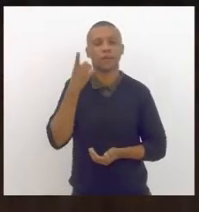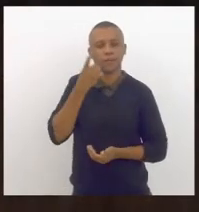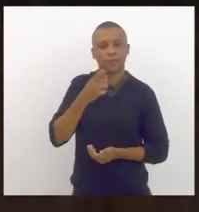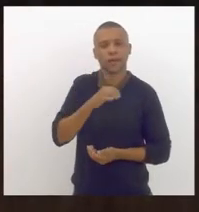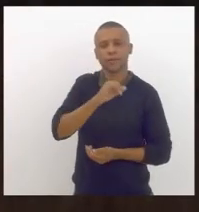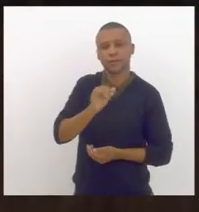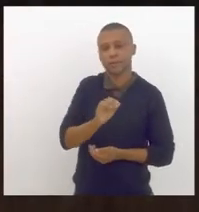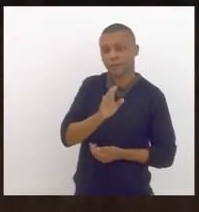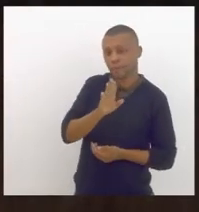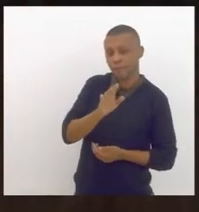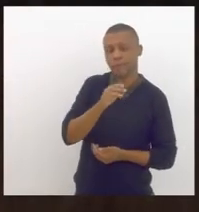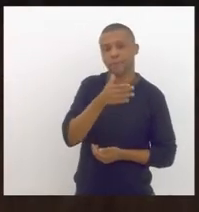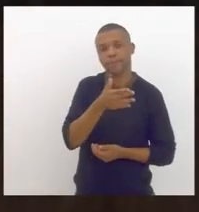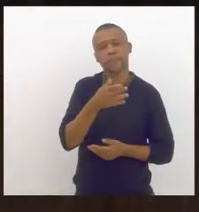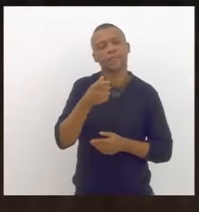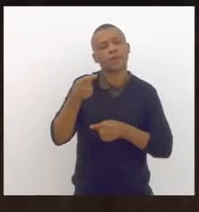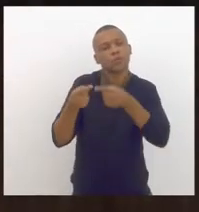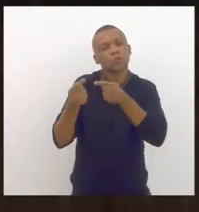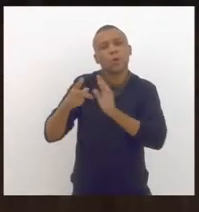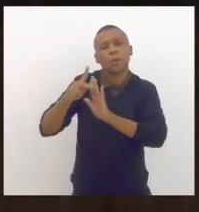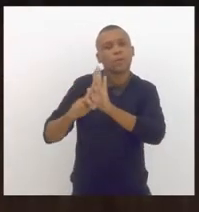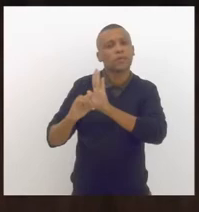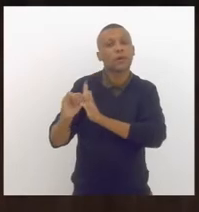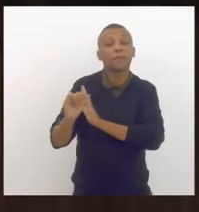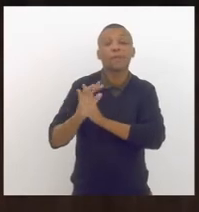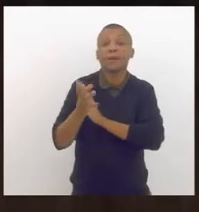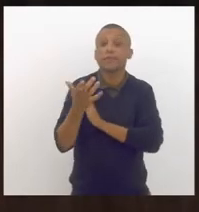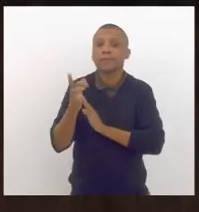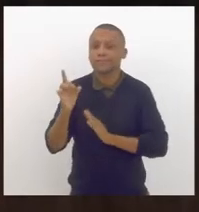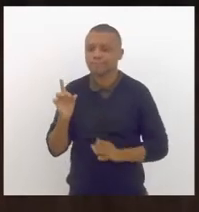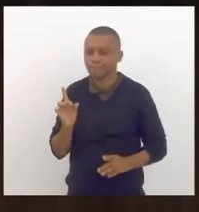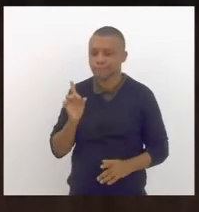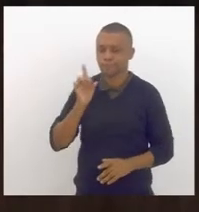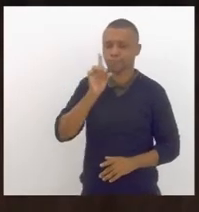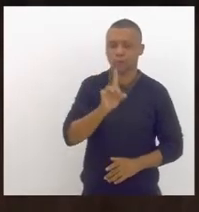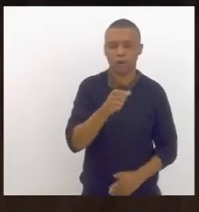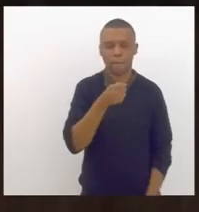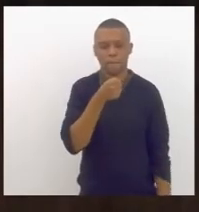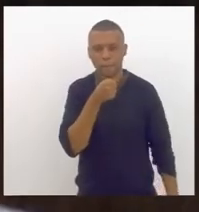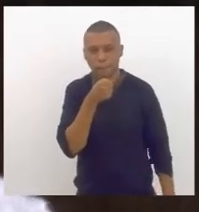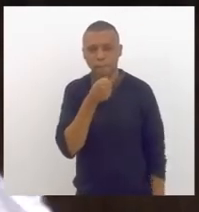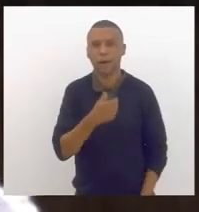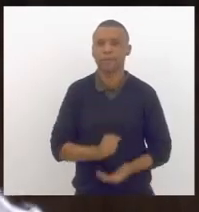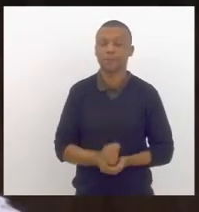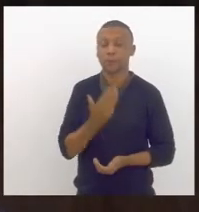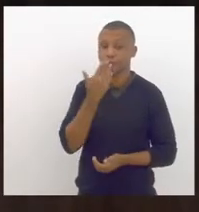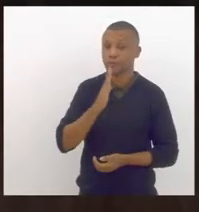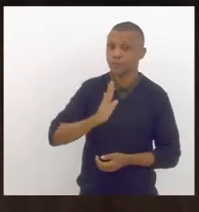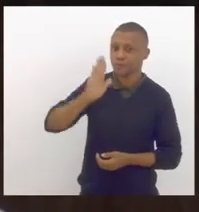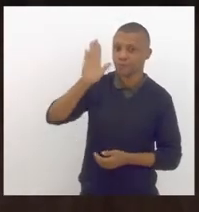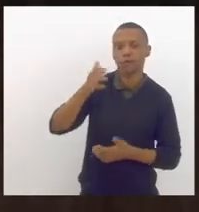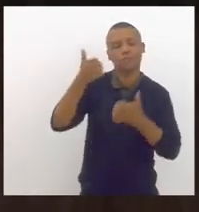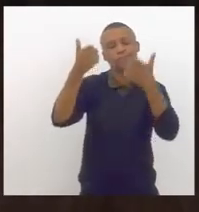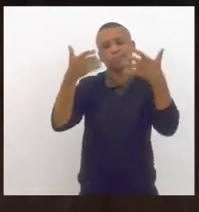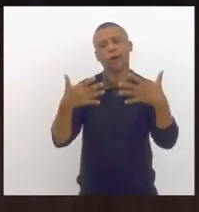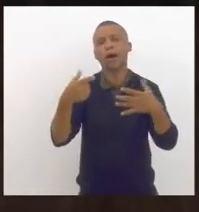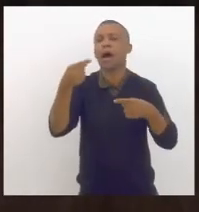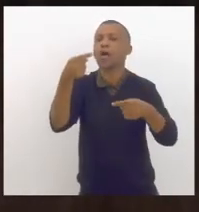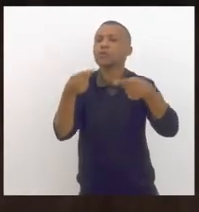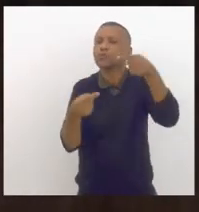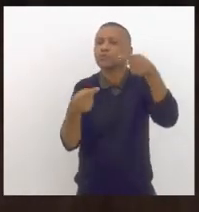discutindo um projeto de lei, mas fiz questão de me aproximar aqui do microfone e me inscrever para fazer a